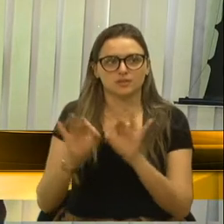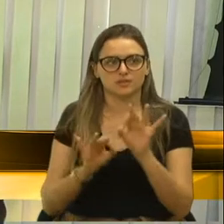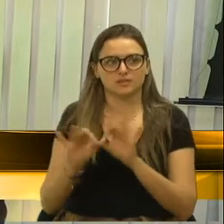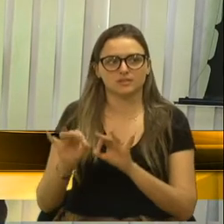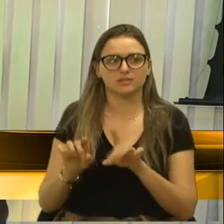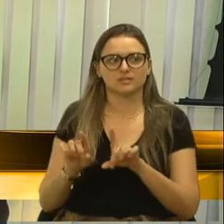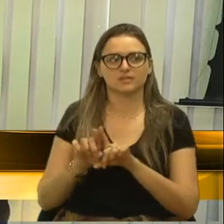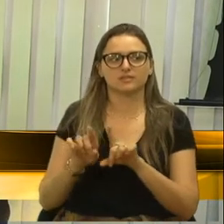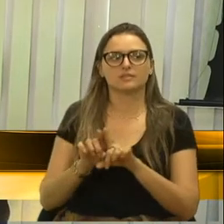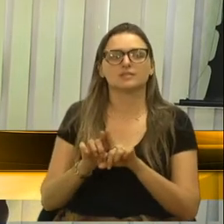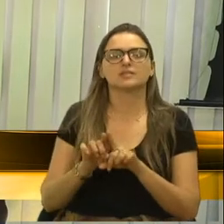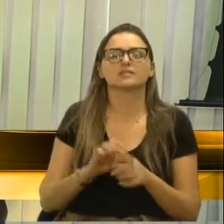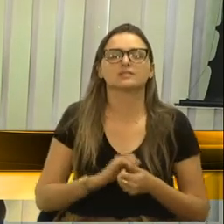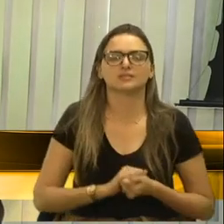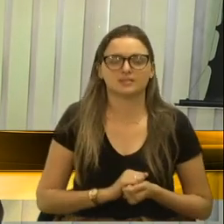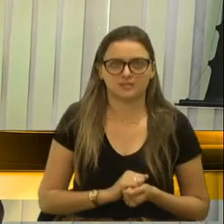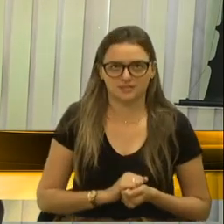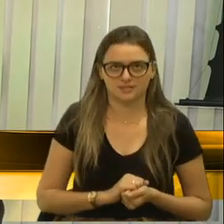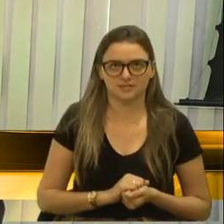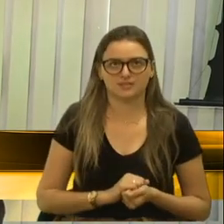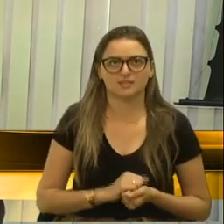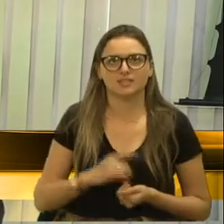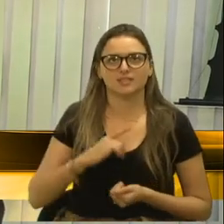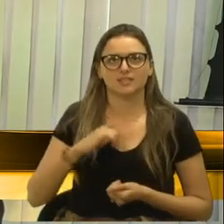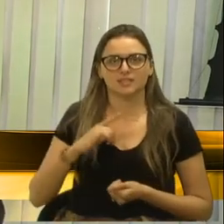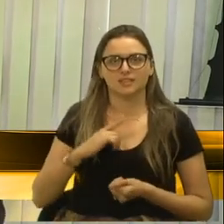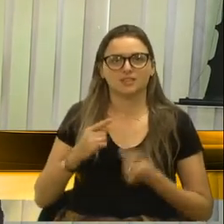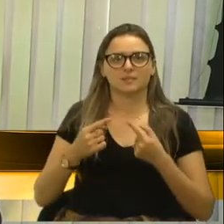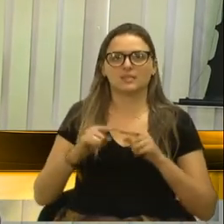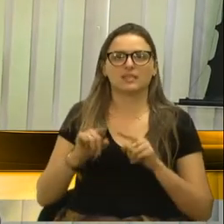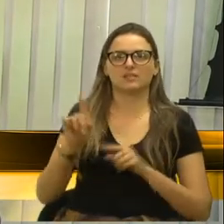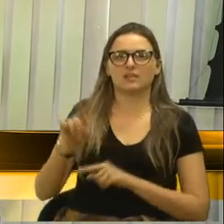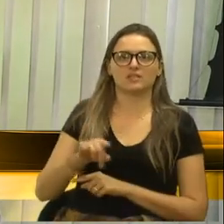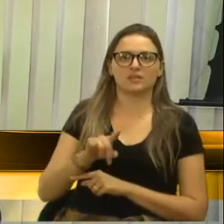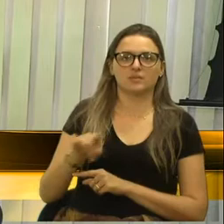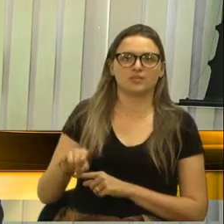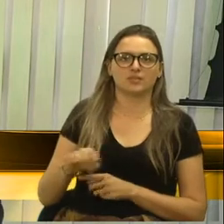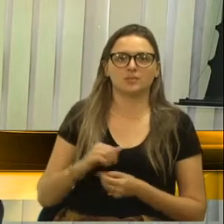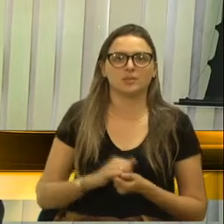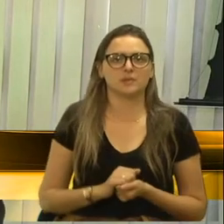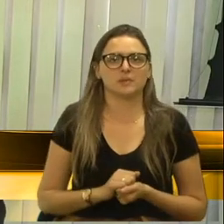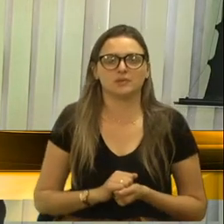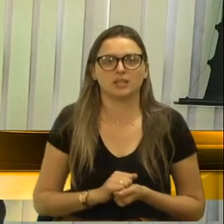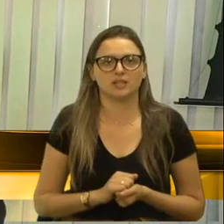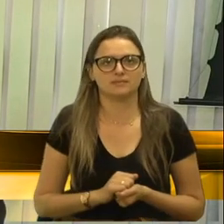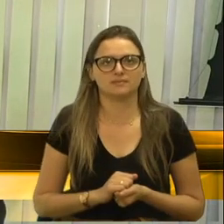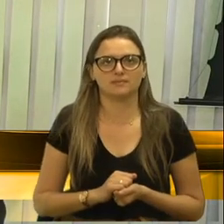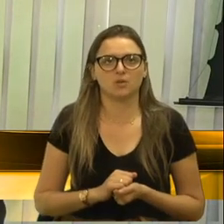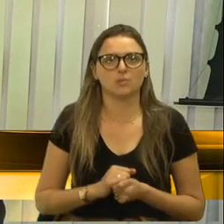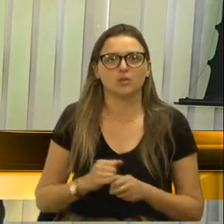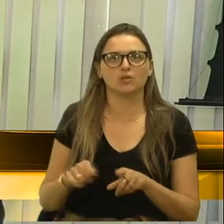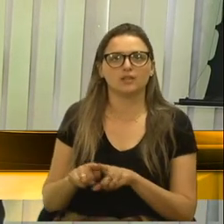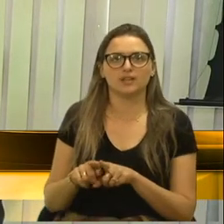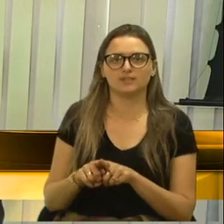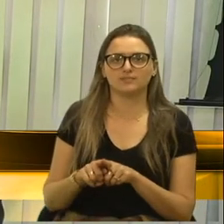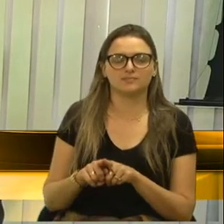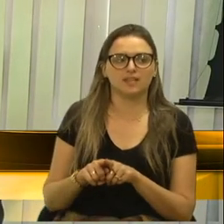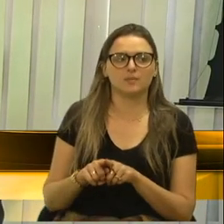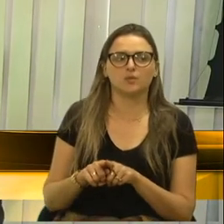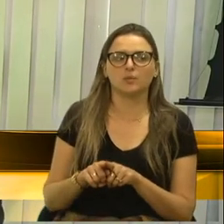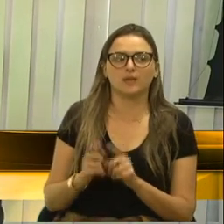d'água. Não cancelar o reajuste, vereadora Denise, sua indicação é para cancelar. Nós estamos pedindo